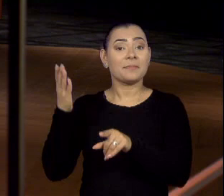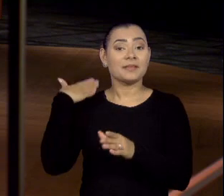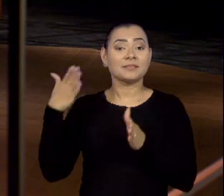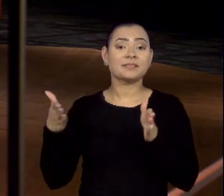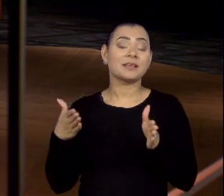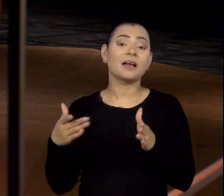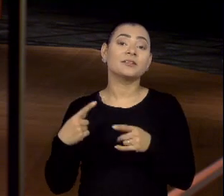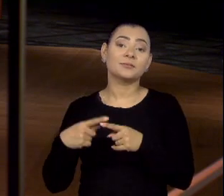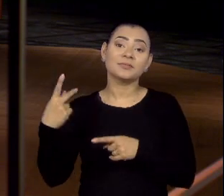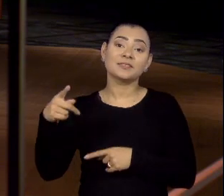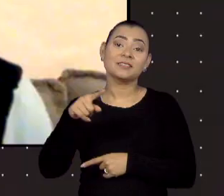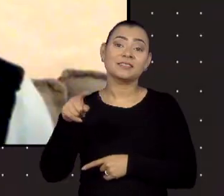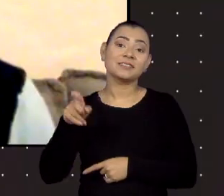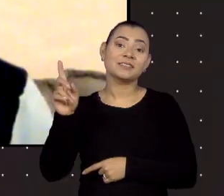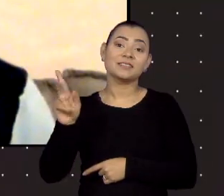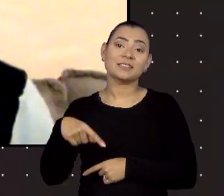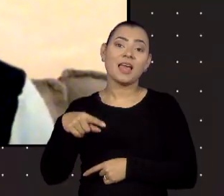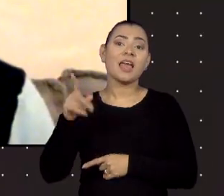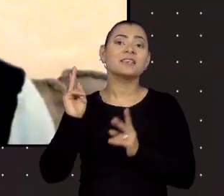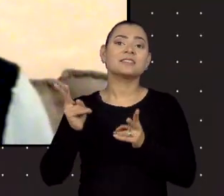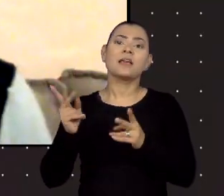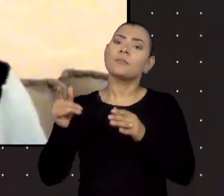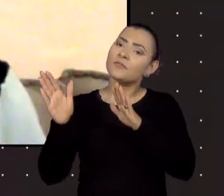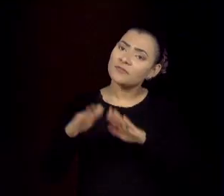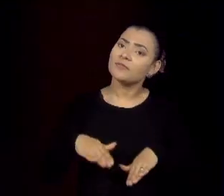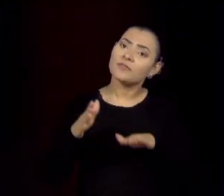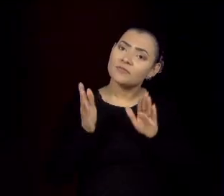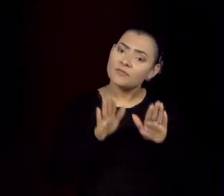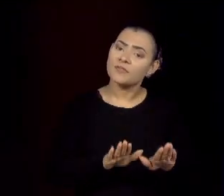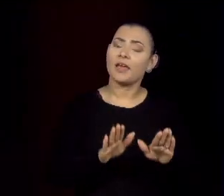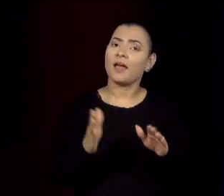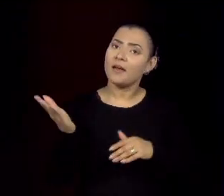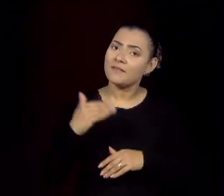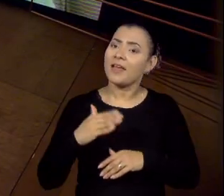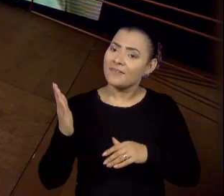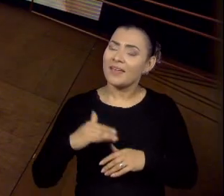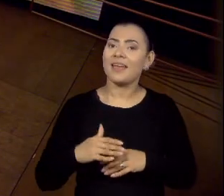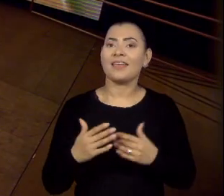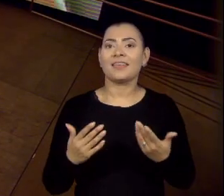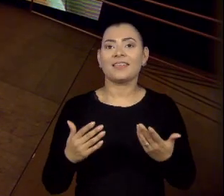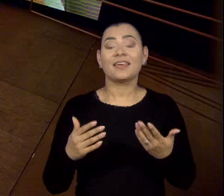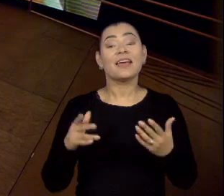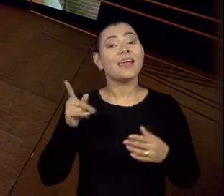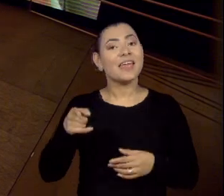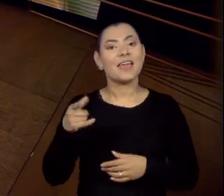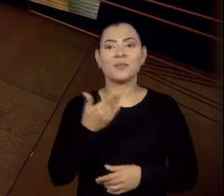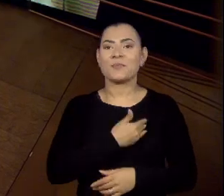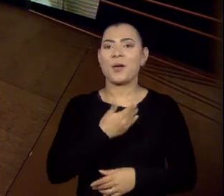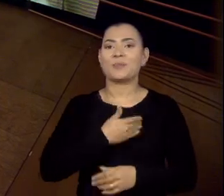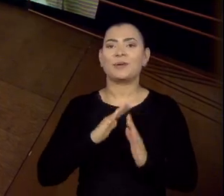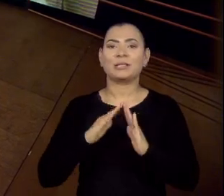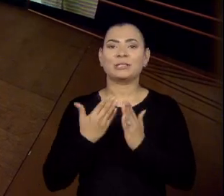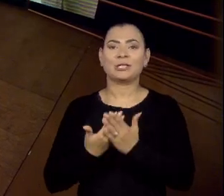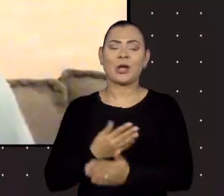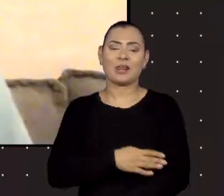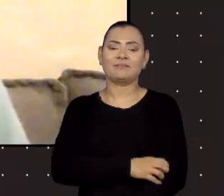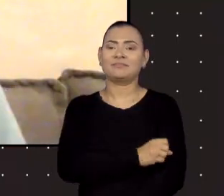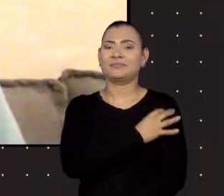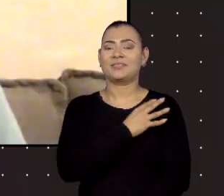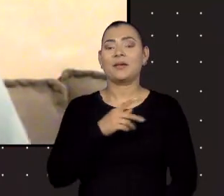era o Zé também que cutucava. Vamos ficar aqui? Você está louco. O Zé foi meu companheiro no Colégio Progresso.